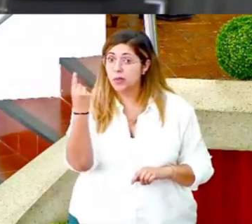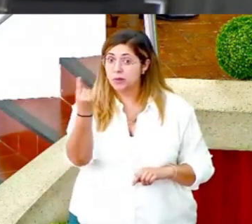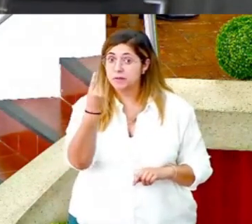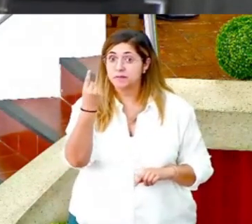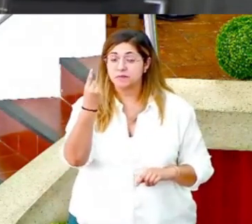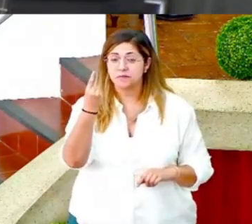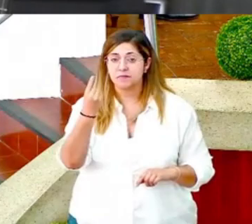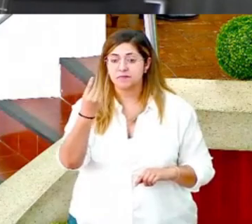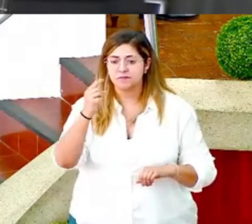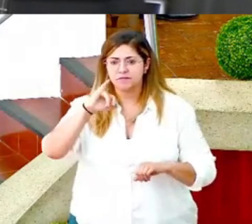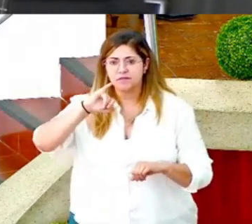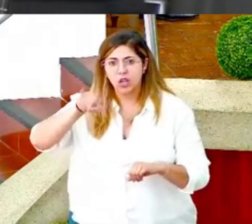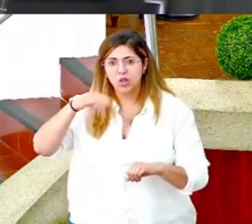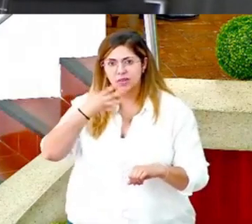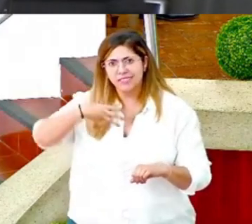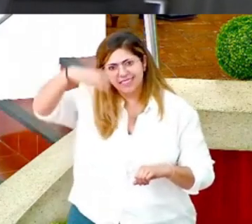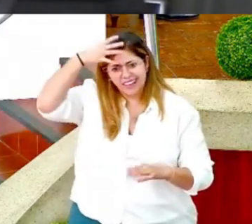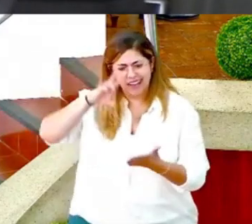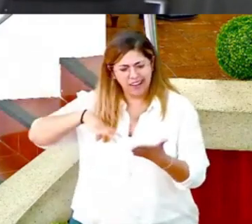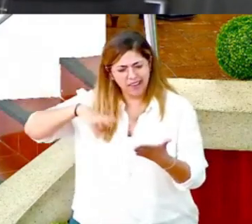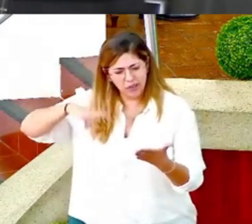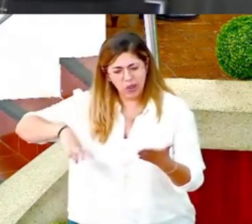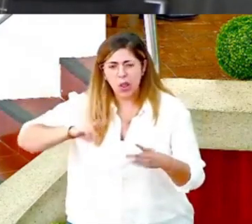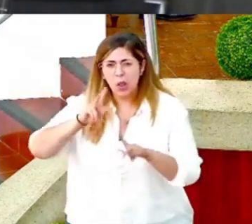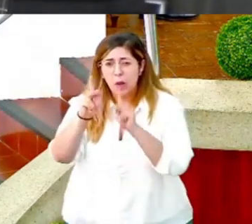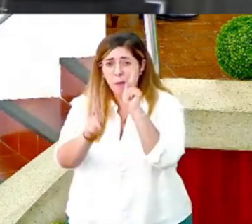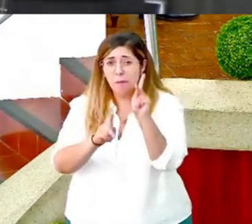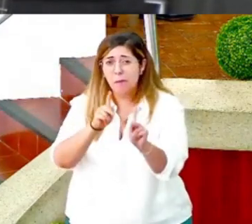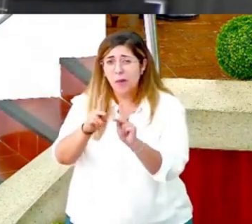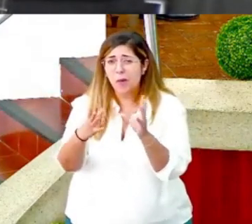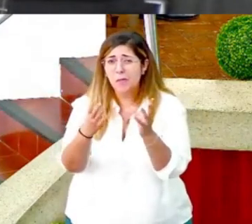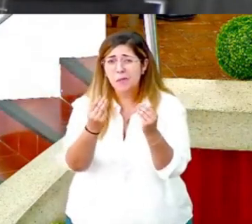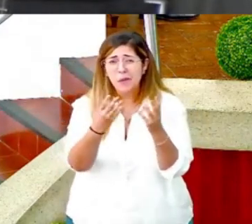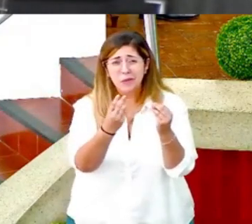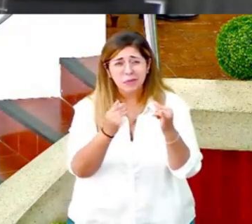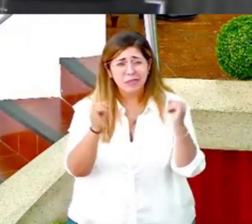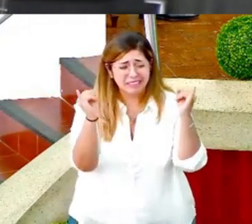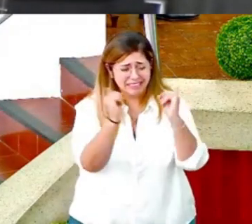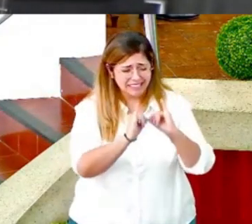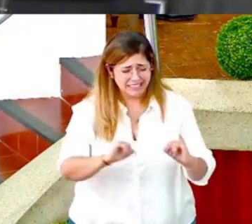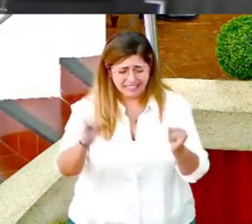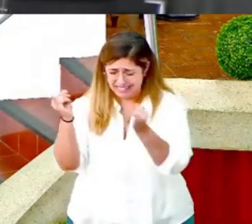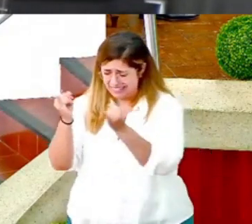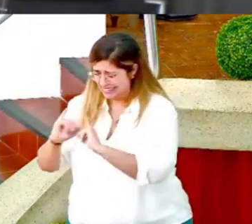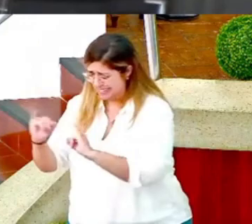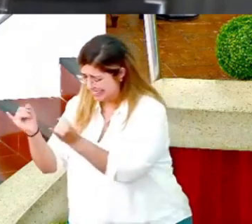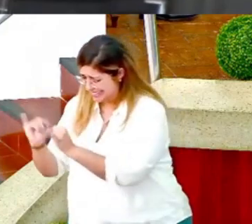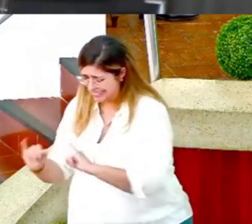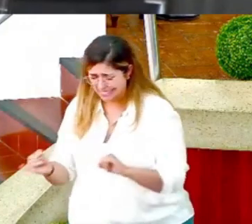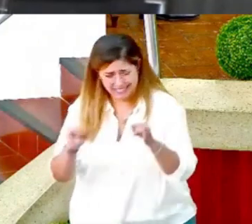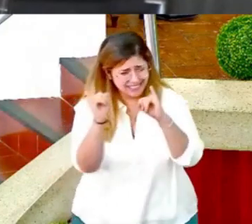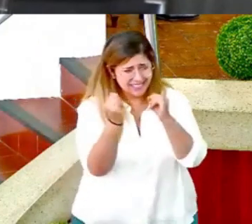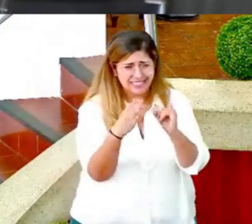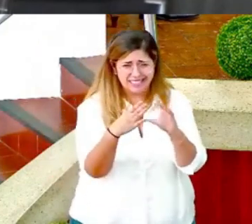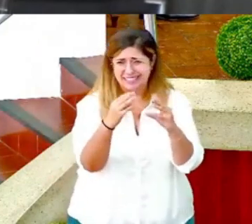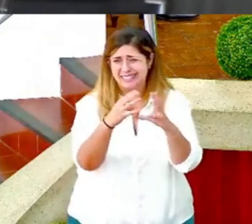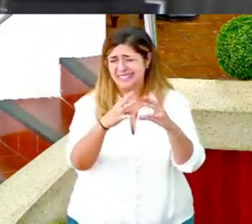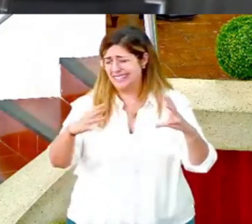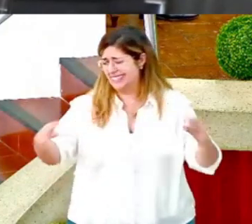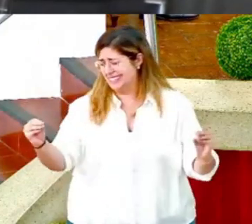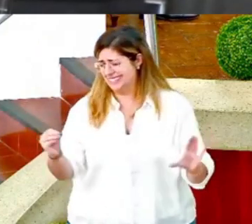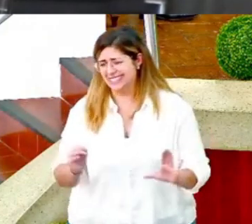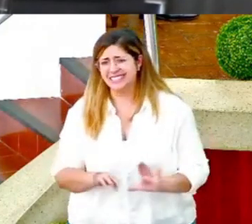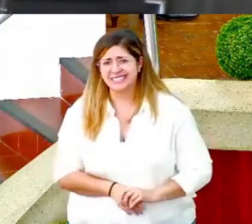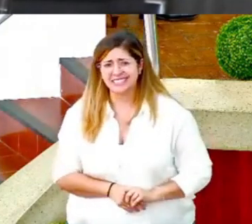Josias lendo isso para um povo que tinha muitos deuses, muitos ídolos, muitos